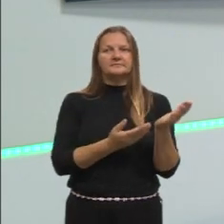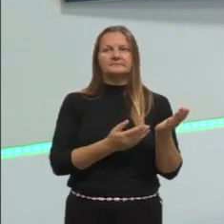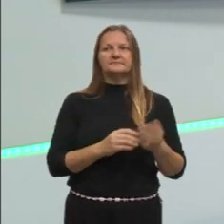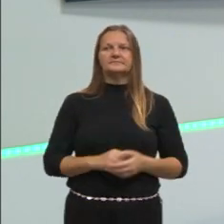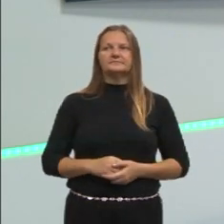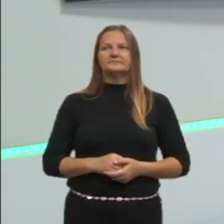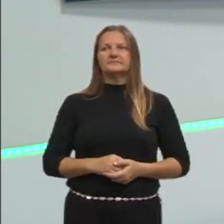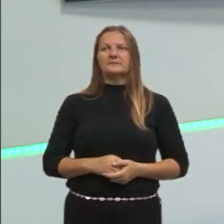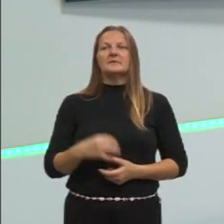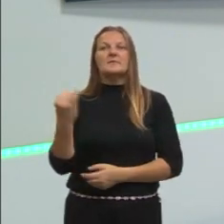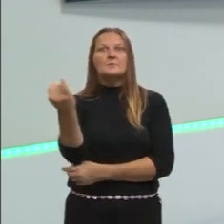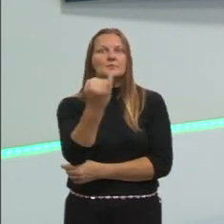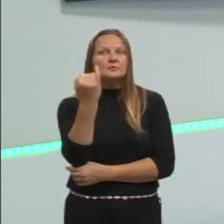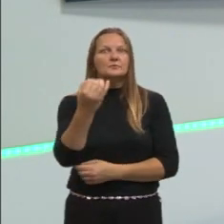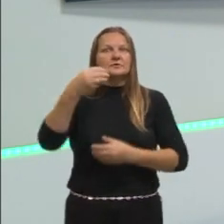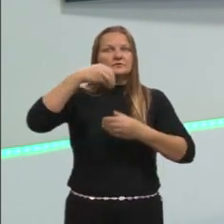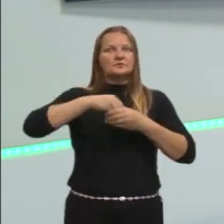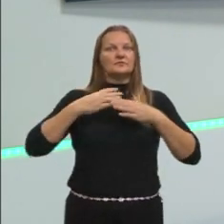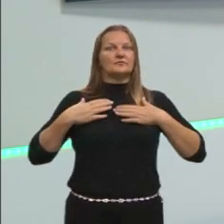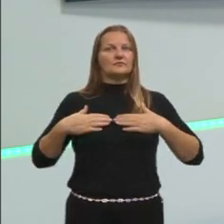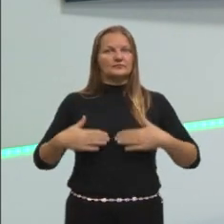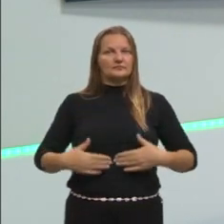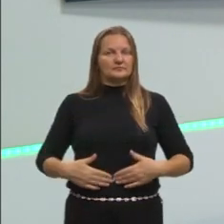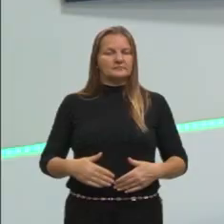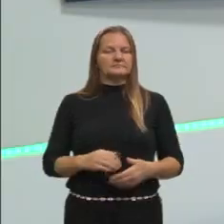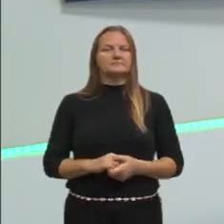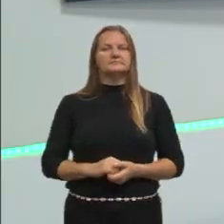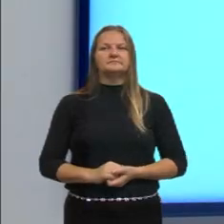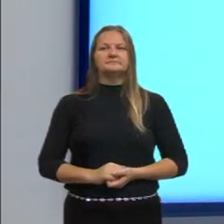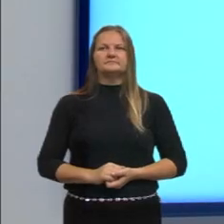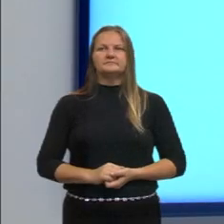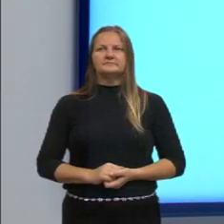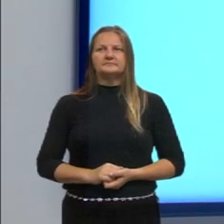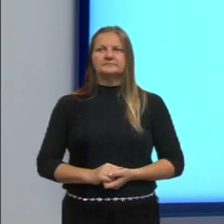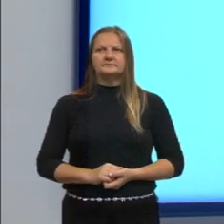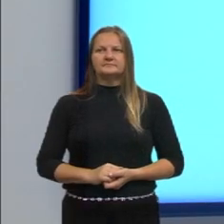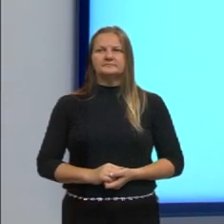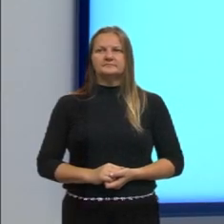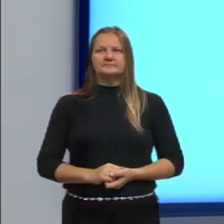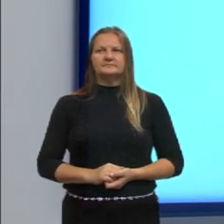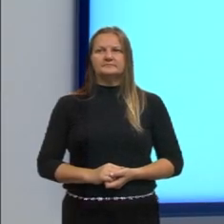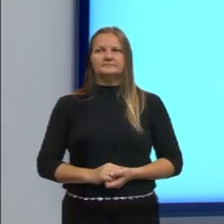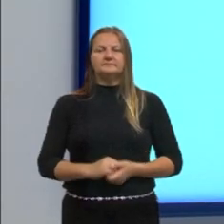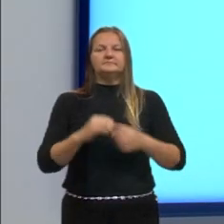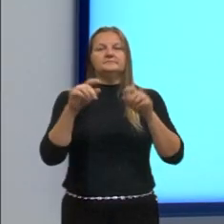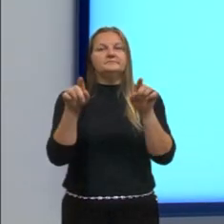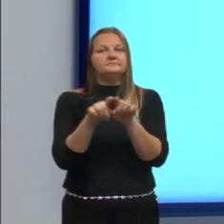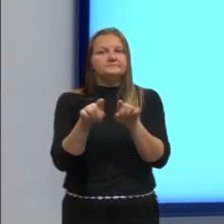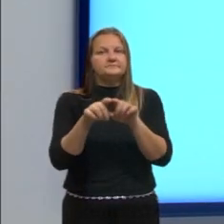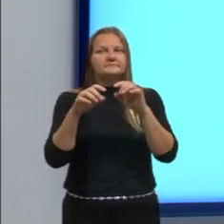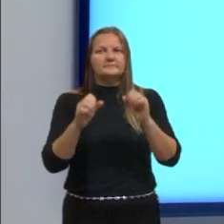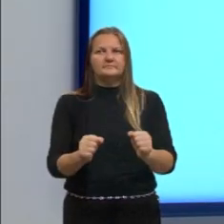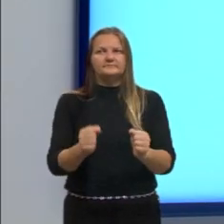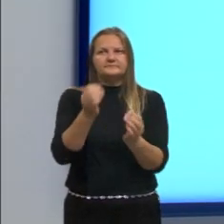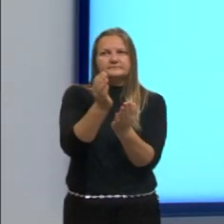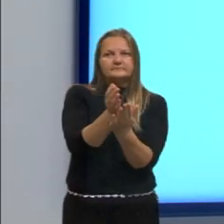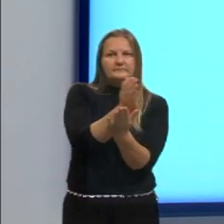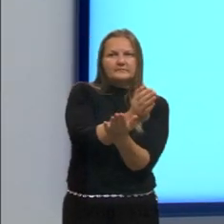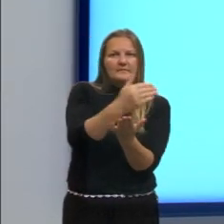Total importância no nosso corpo elas também podem ser divididas né